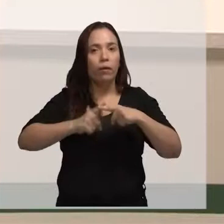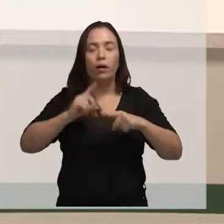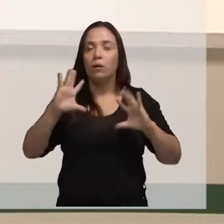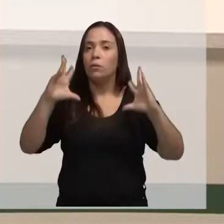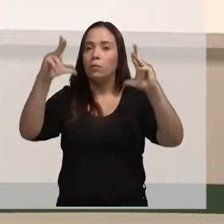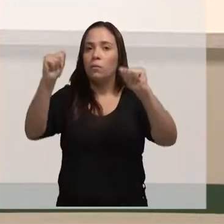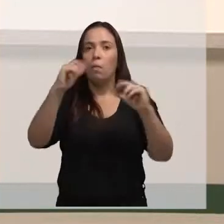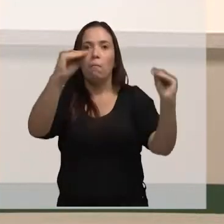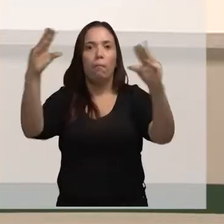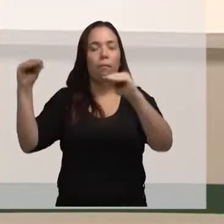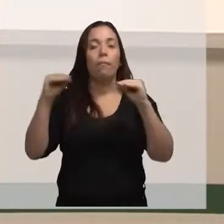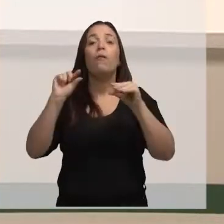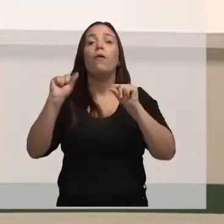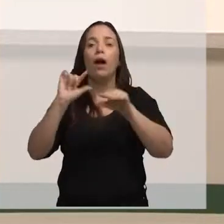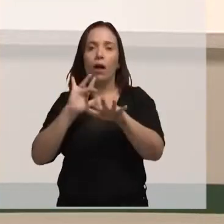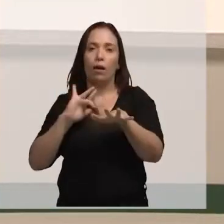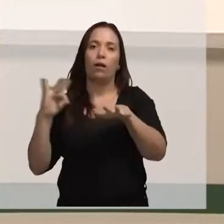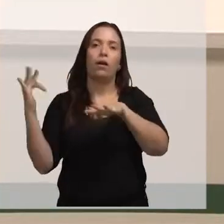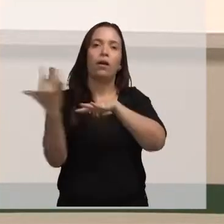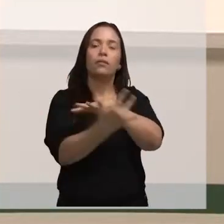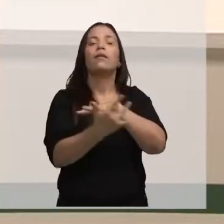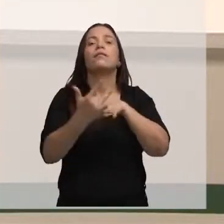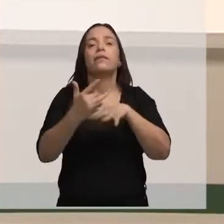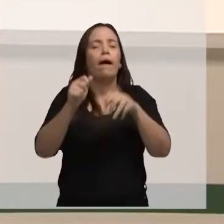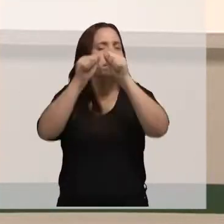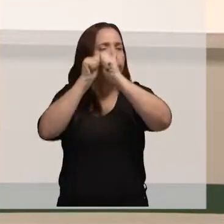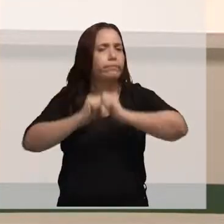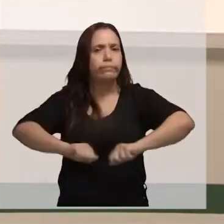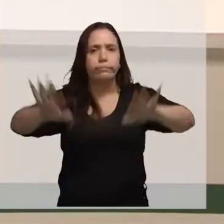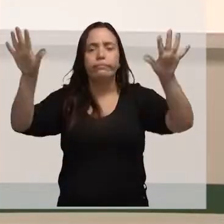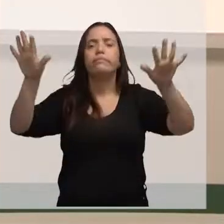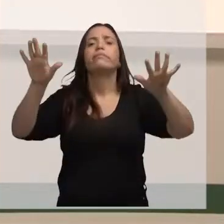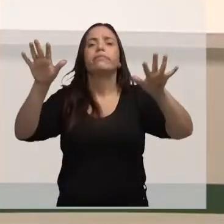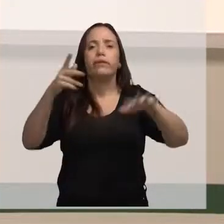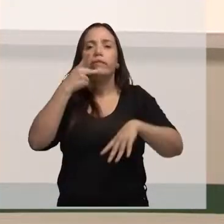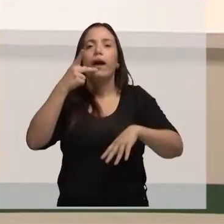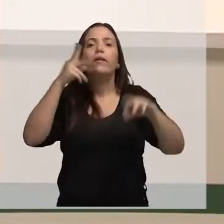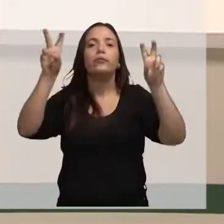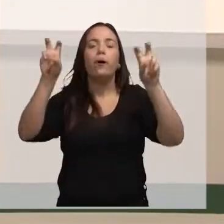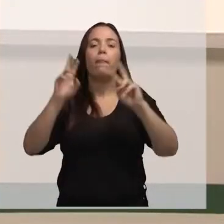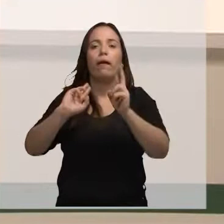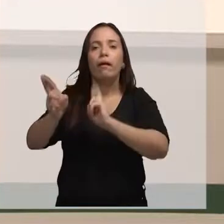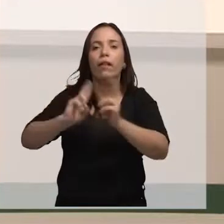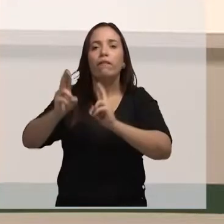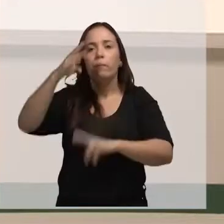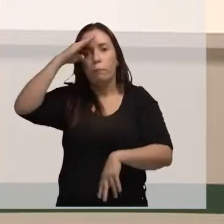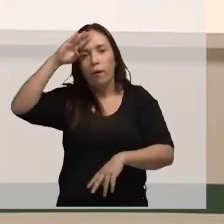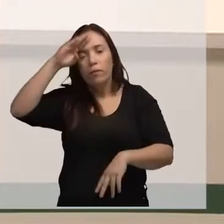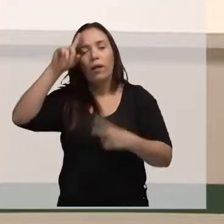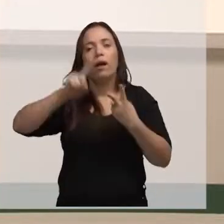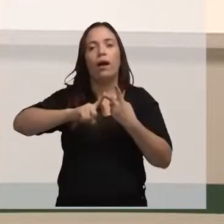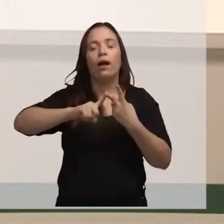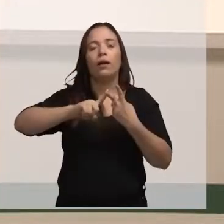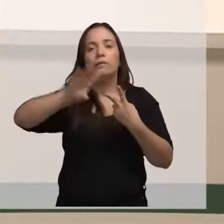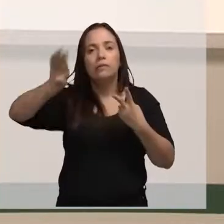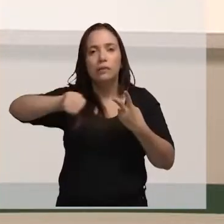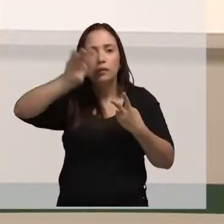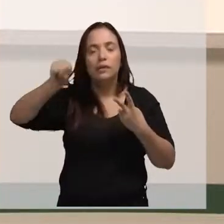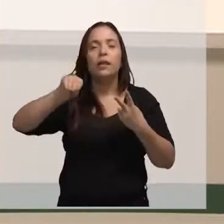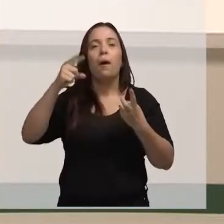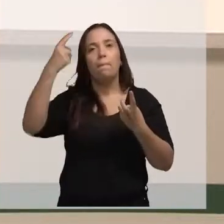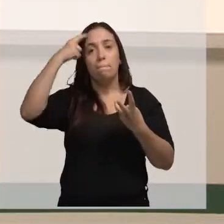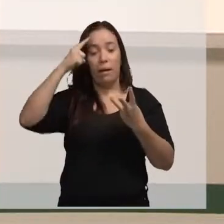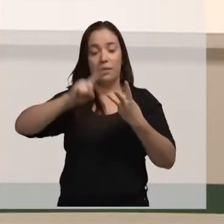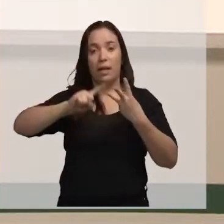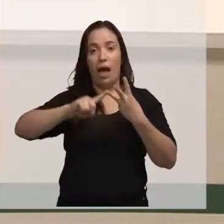né? As redes sociais, eu acho que estouraram de tanta postagem por conta da entrevista do Ciro e do Bolsonaro. Todo mundo achava que na entrevista do Alckmin,